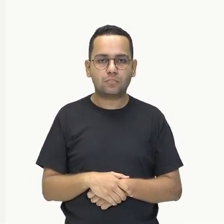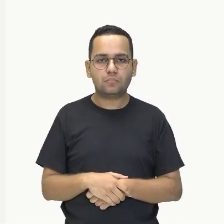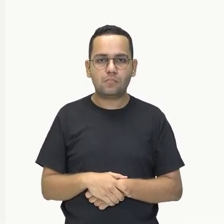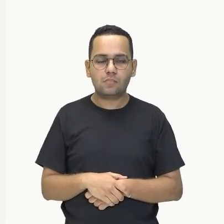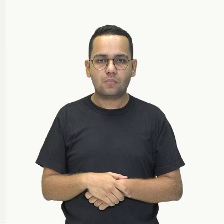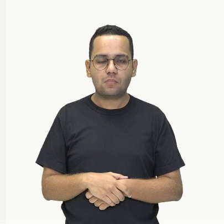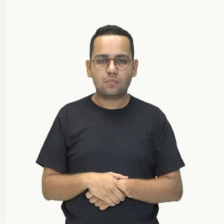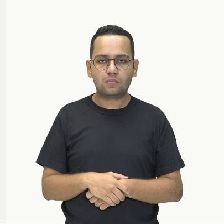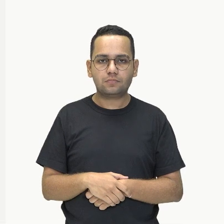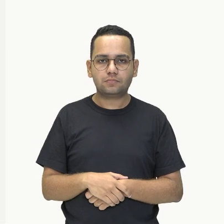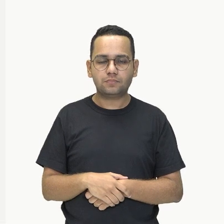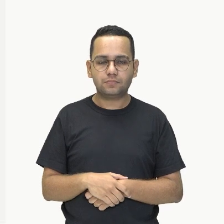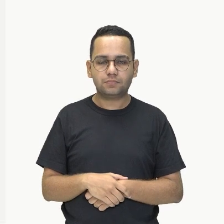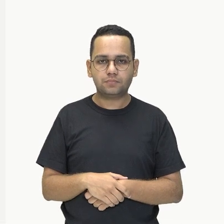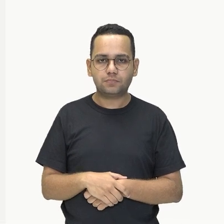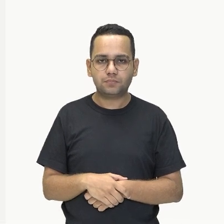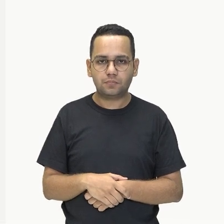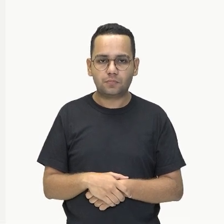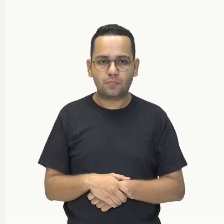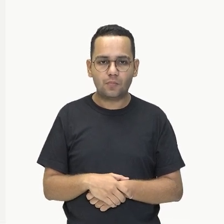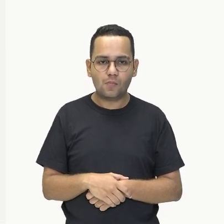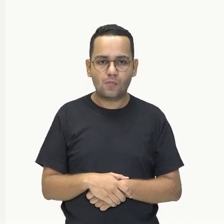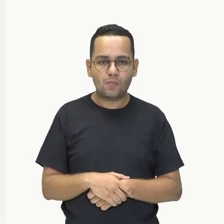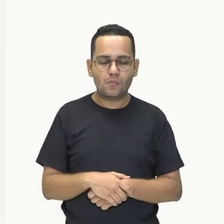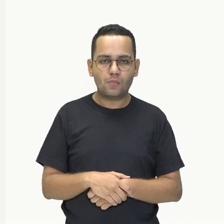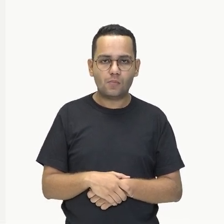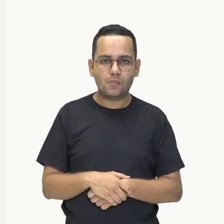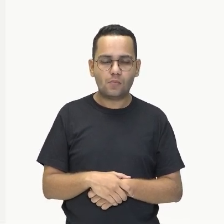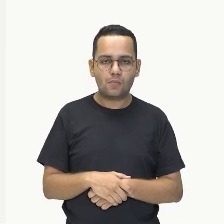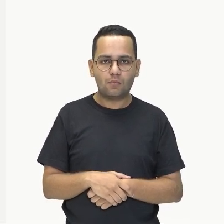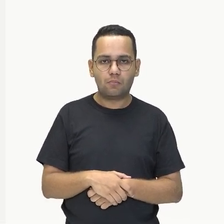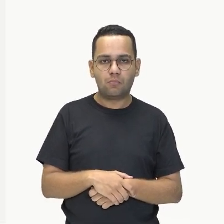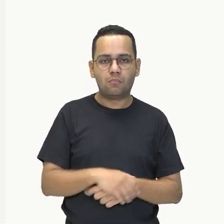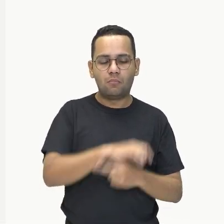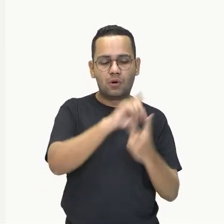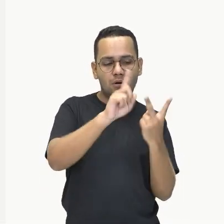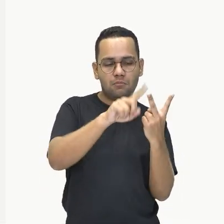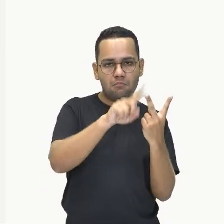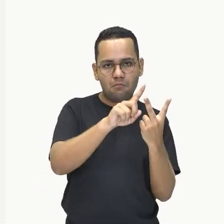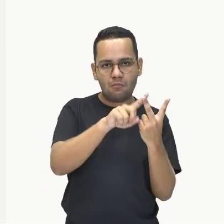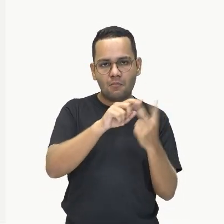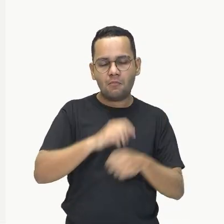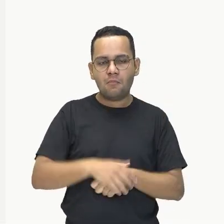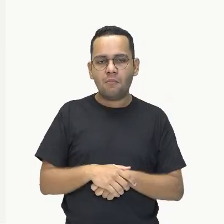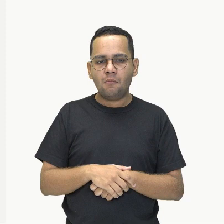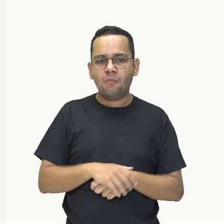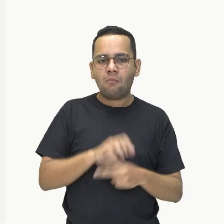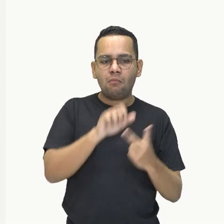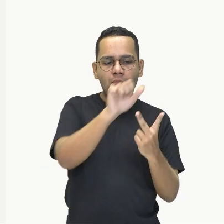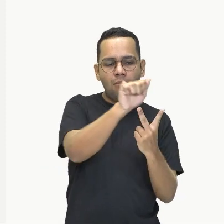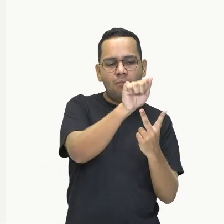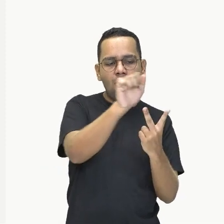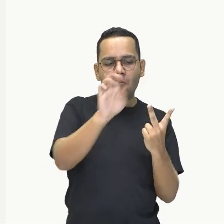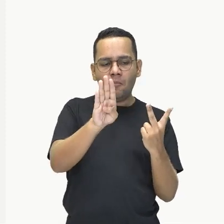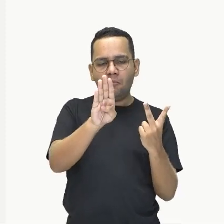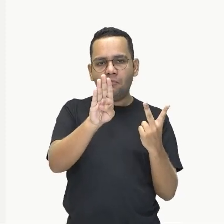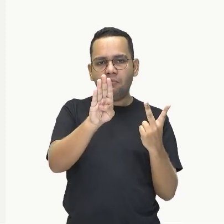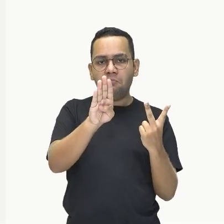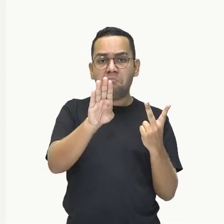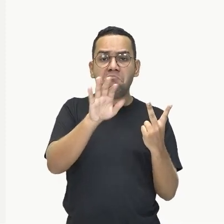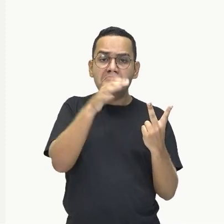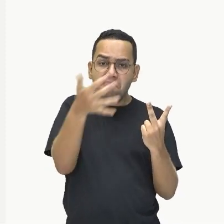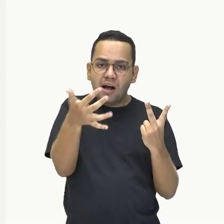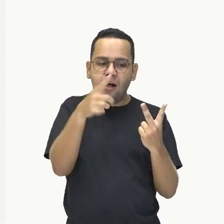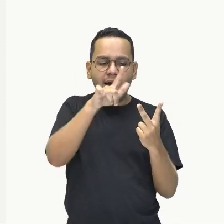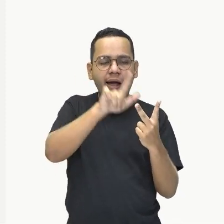Tá? Vamos seguindo aqui, ó. Próximo termo agora é AB. Nenhum dos dois